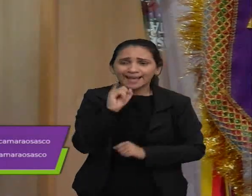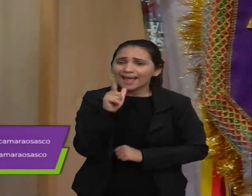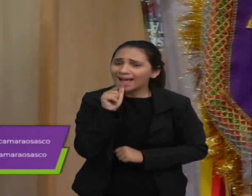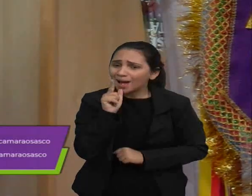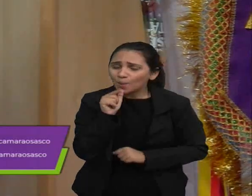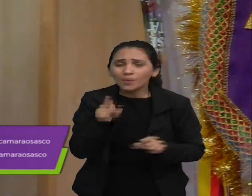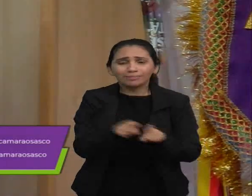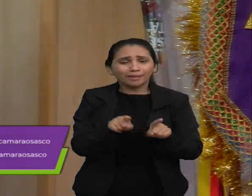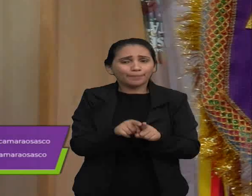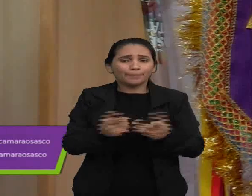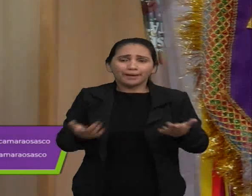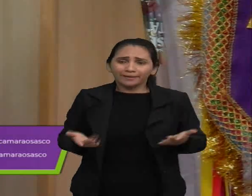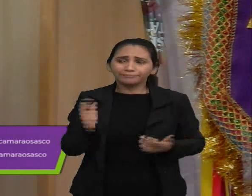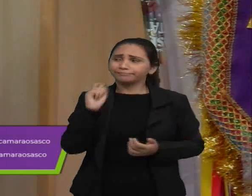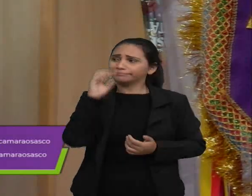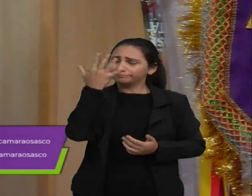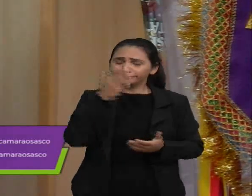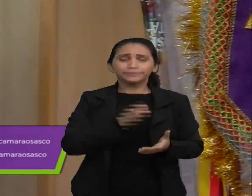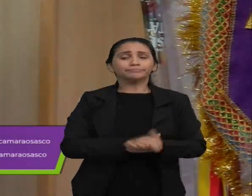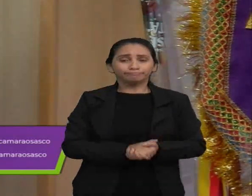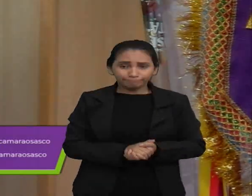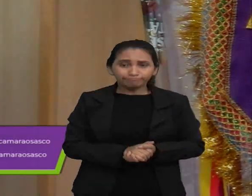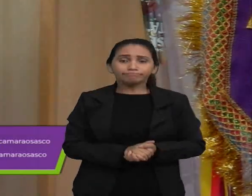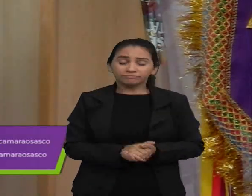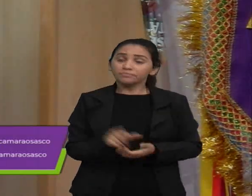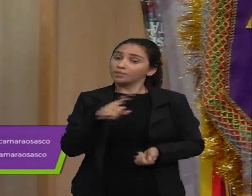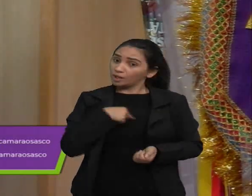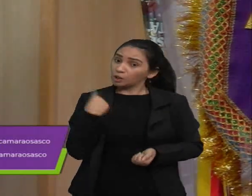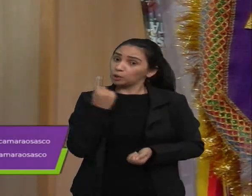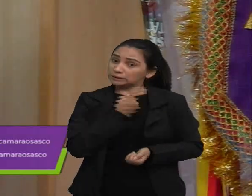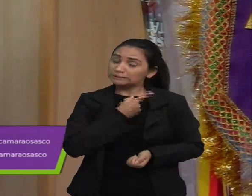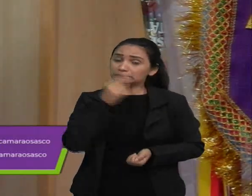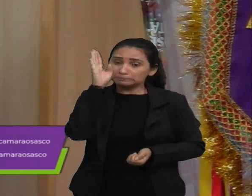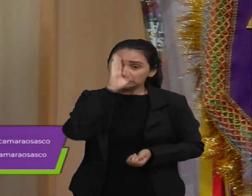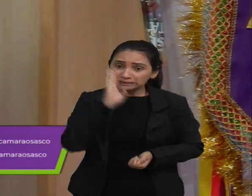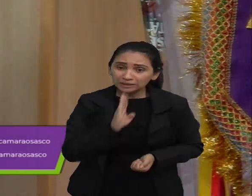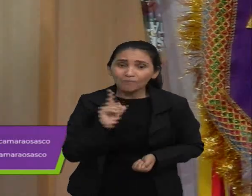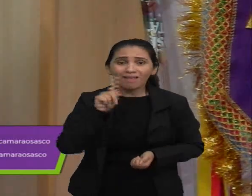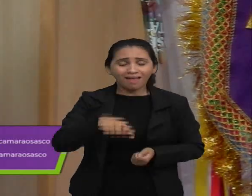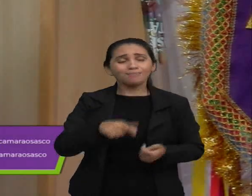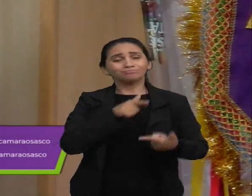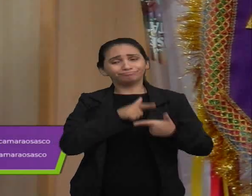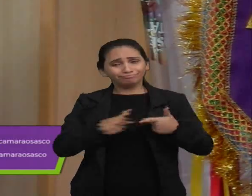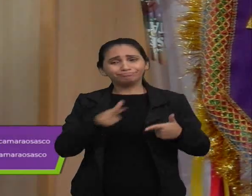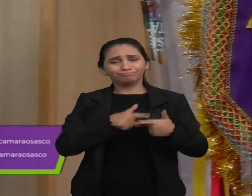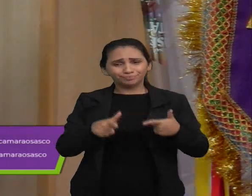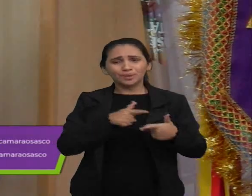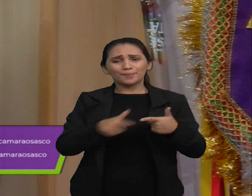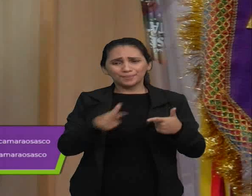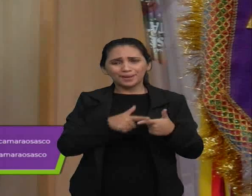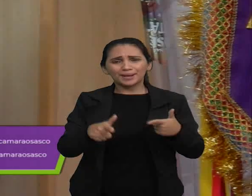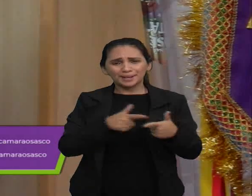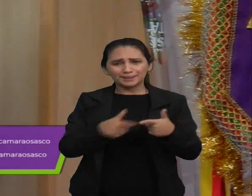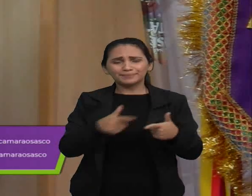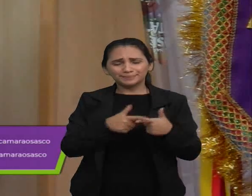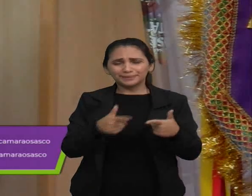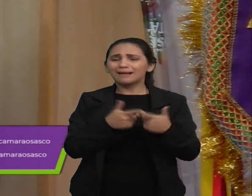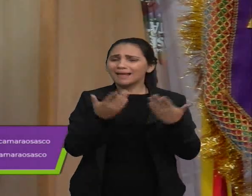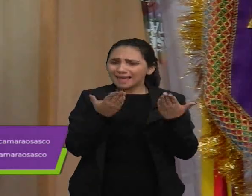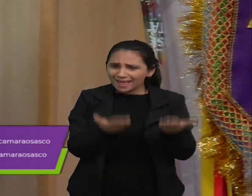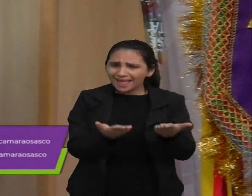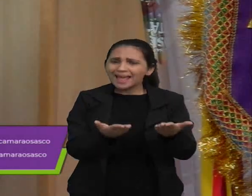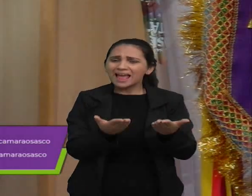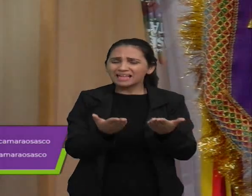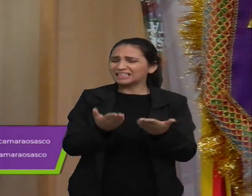concretizada, essa privatização. Então, privatização no nosso país, ele causa esse déficit para a população,